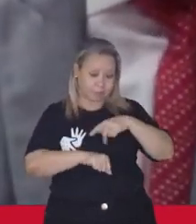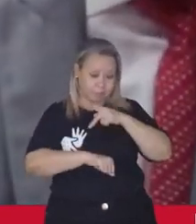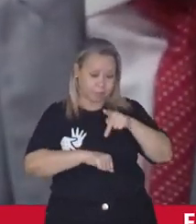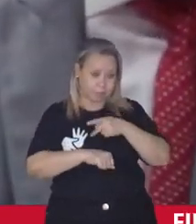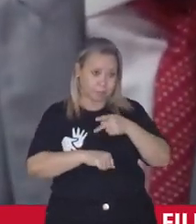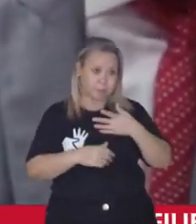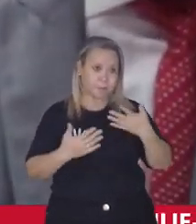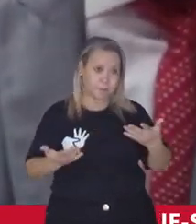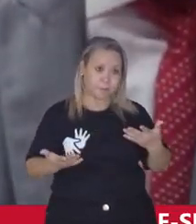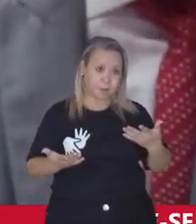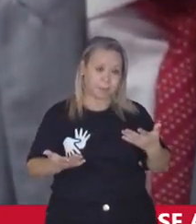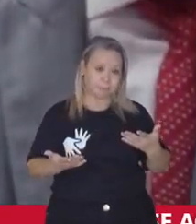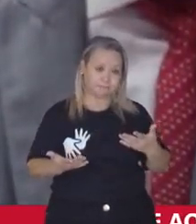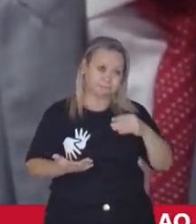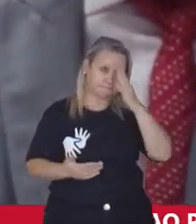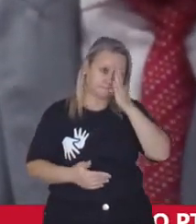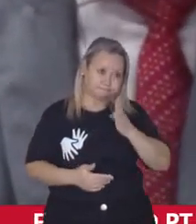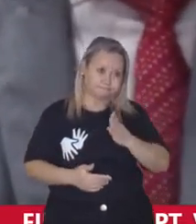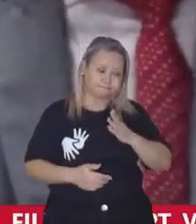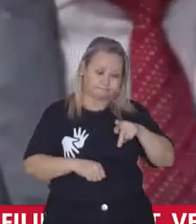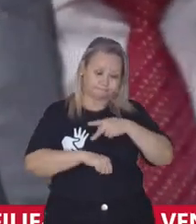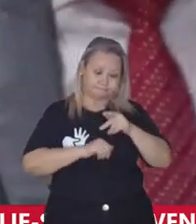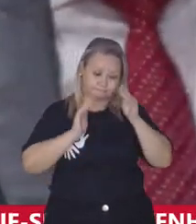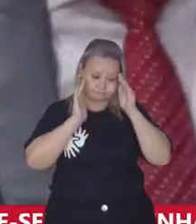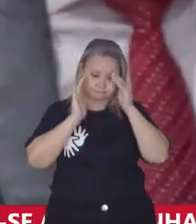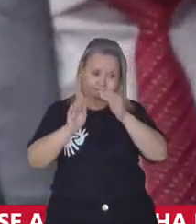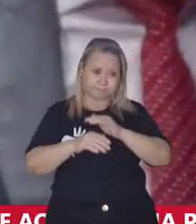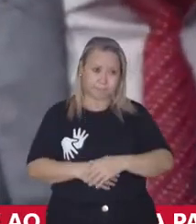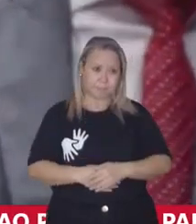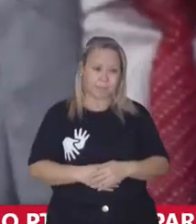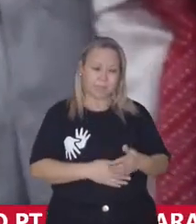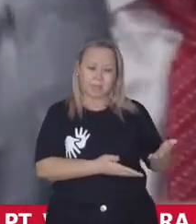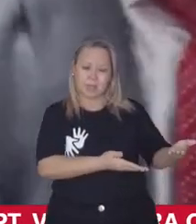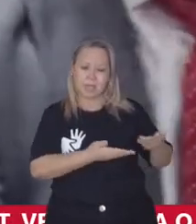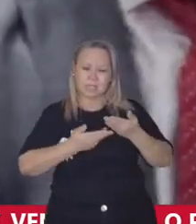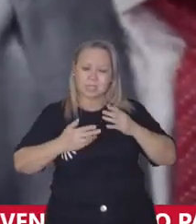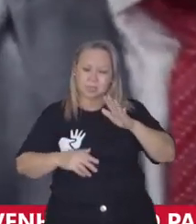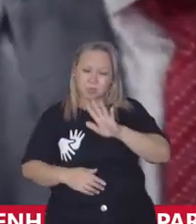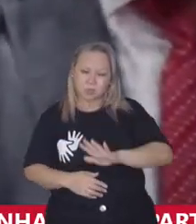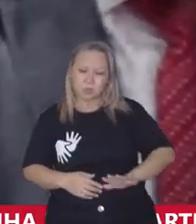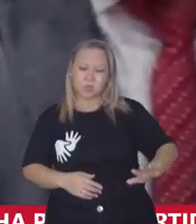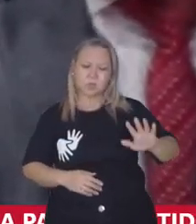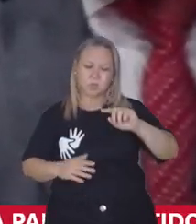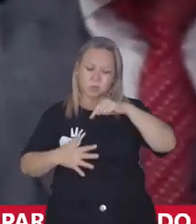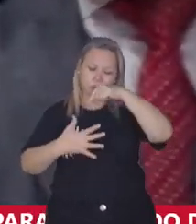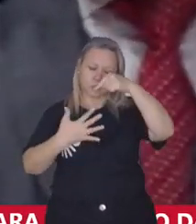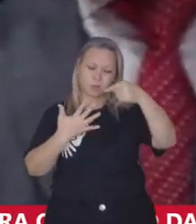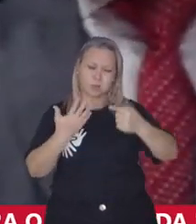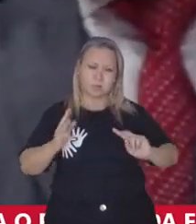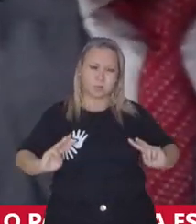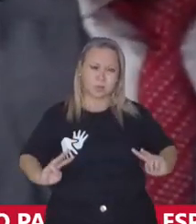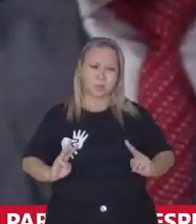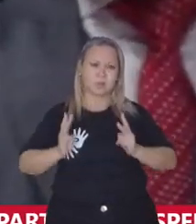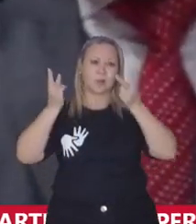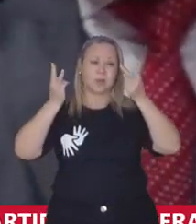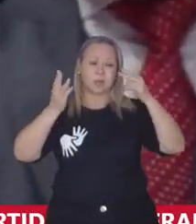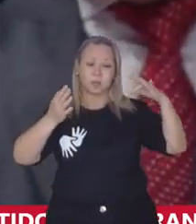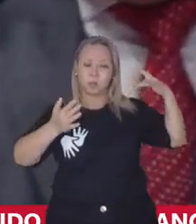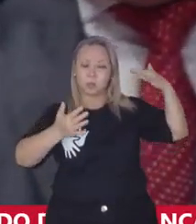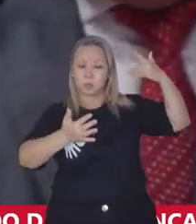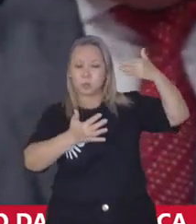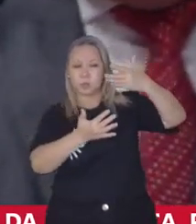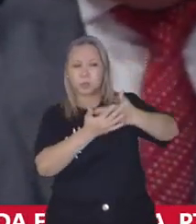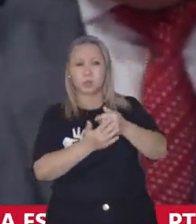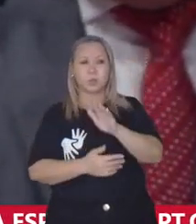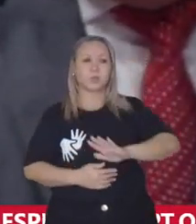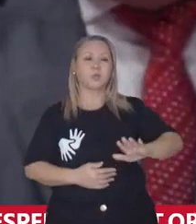nação. Por isso, esse seminário ele tem essa ideia de trazer todos esses valores, todos esses acúmulos, todo esse legado,